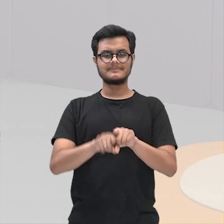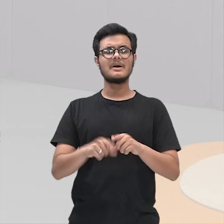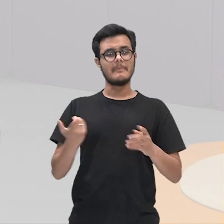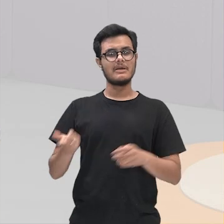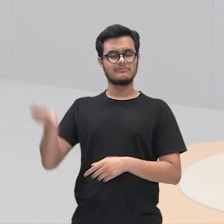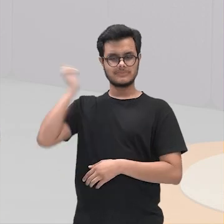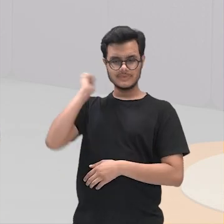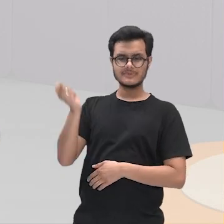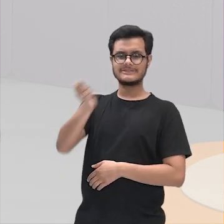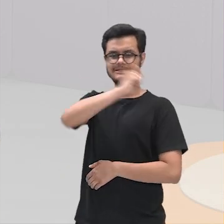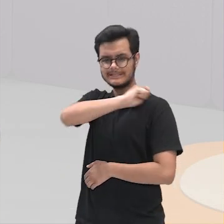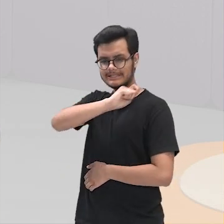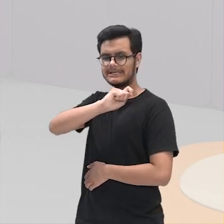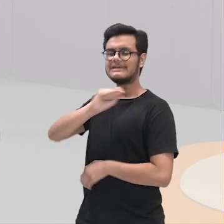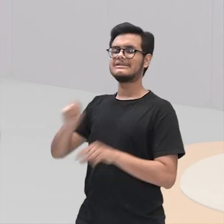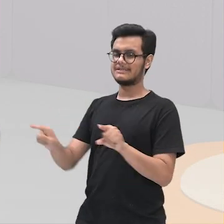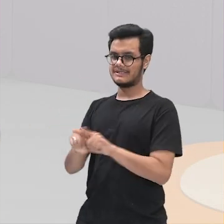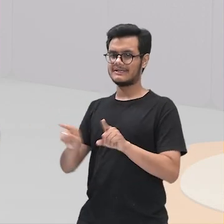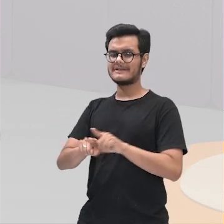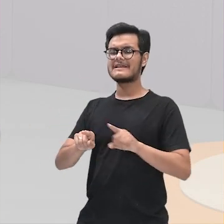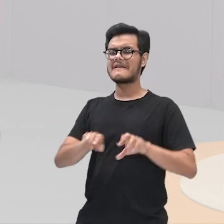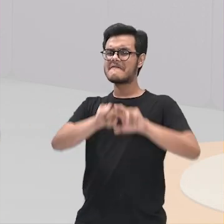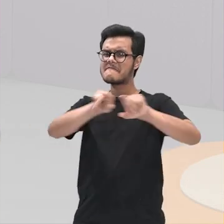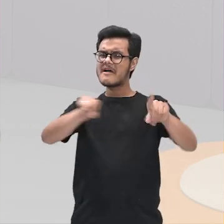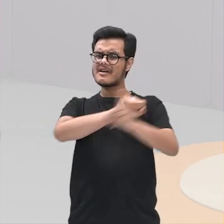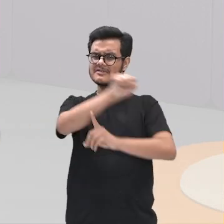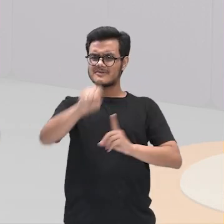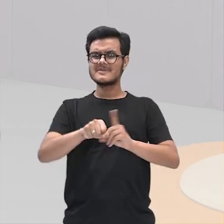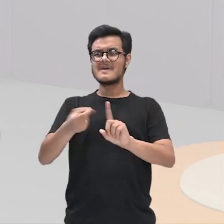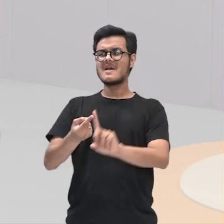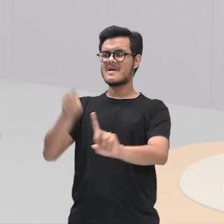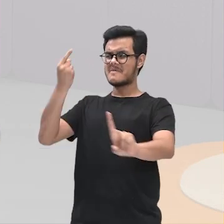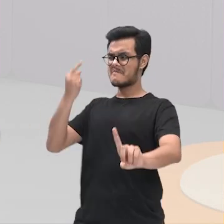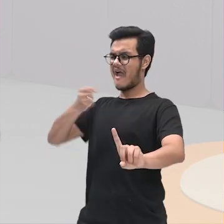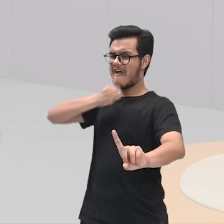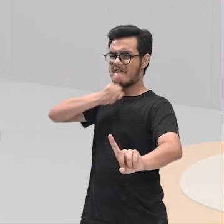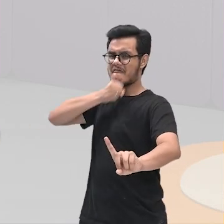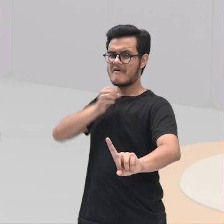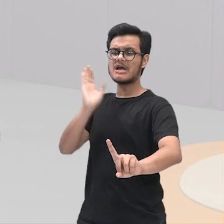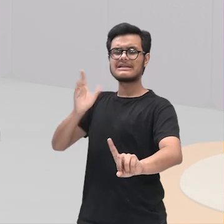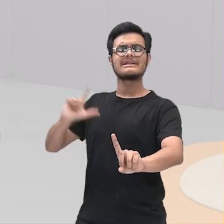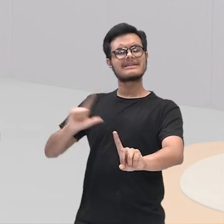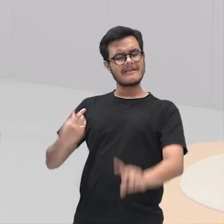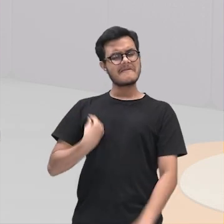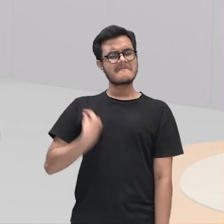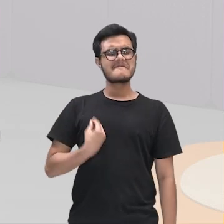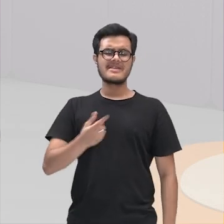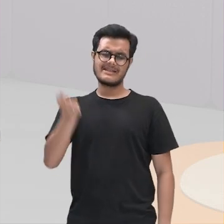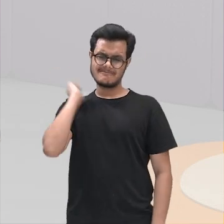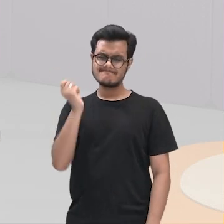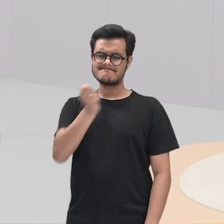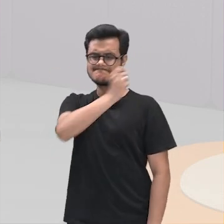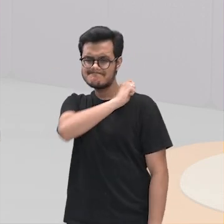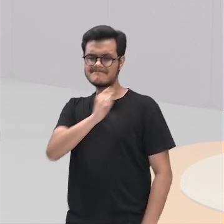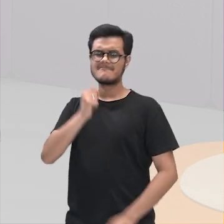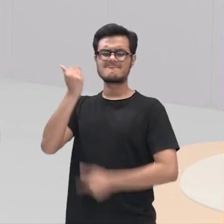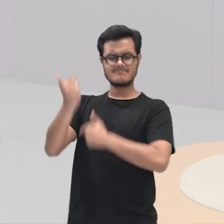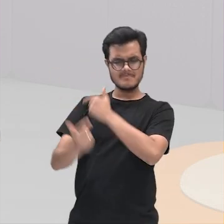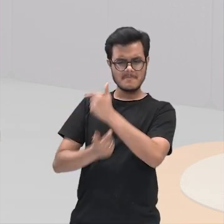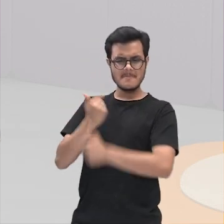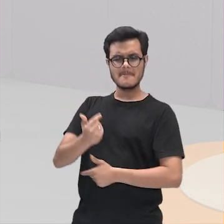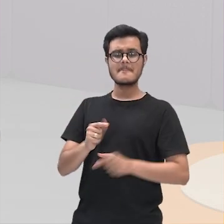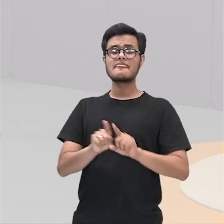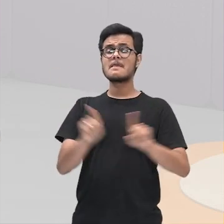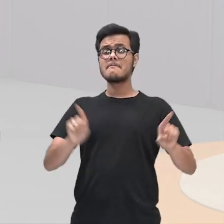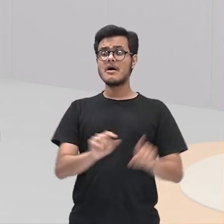escravos, assim como em muitas sociedades antigas, havia uma presença significativa de escravos. No entanto, ao